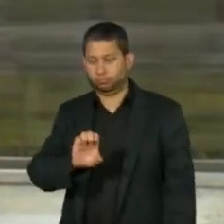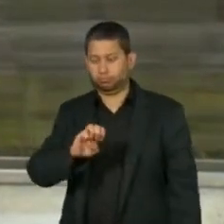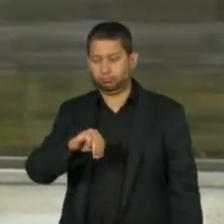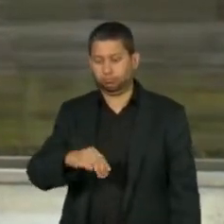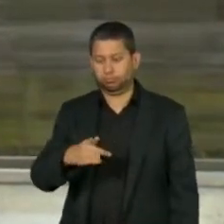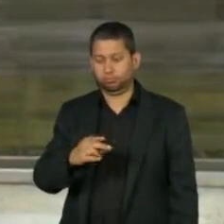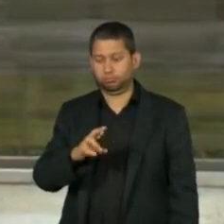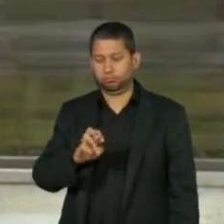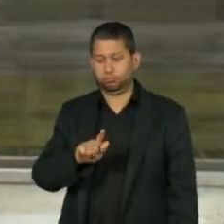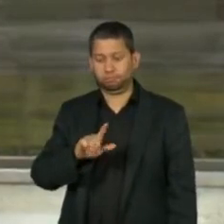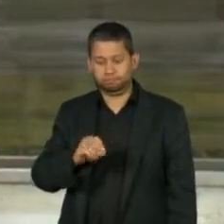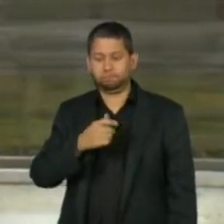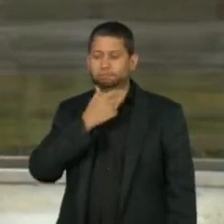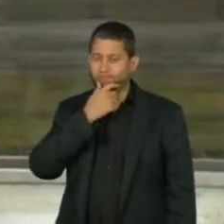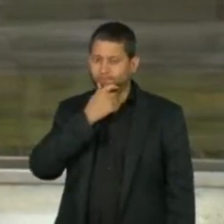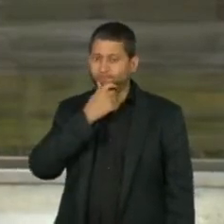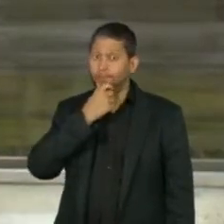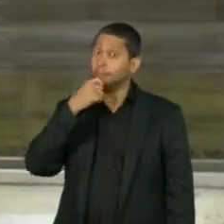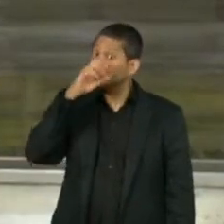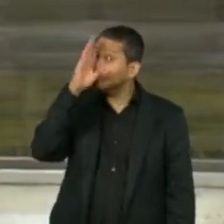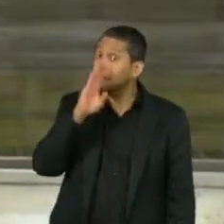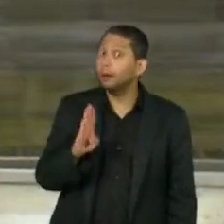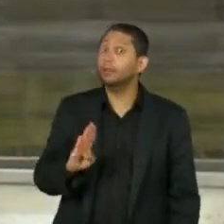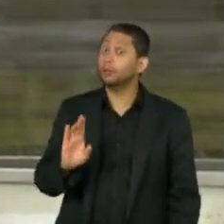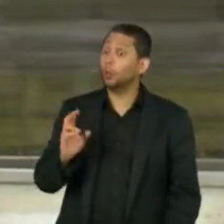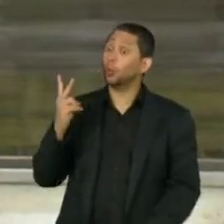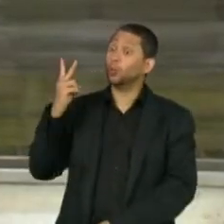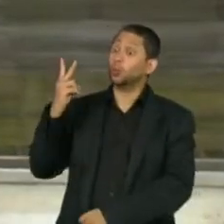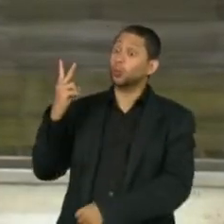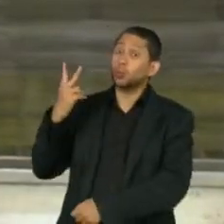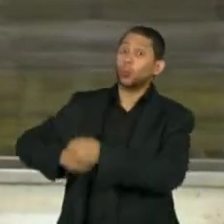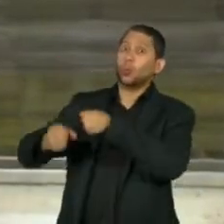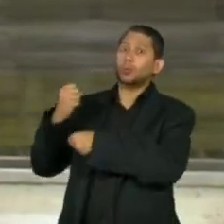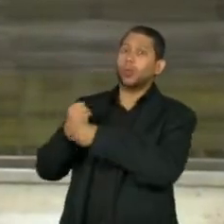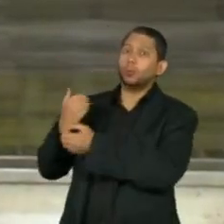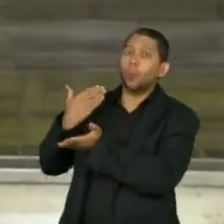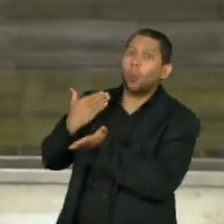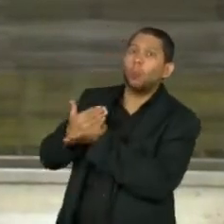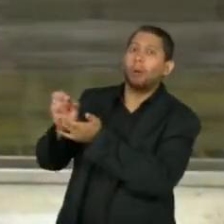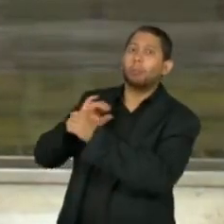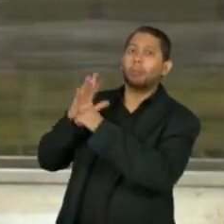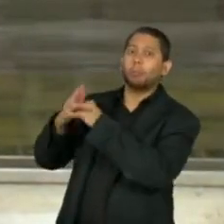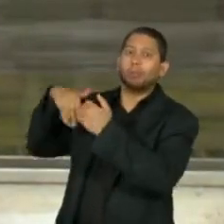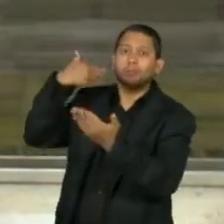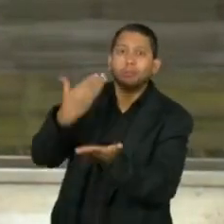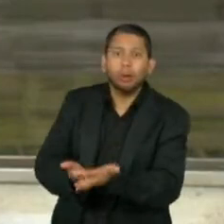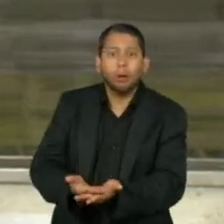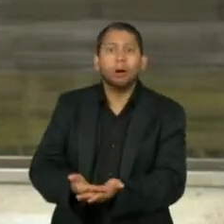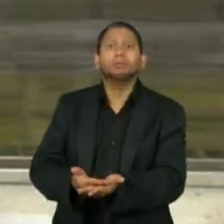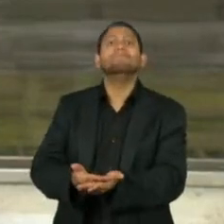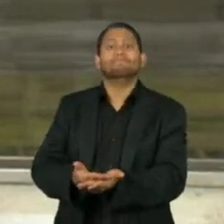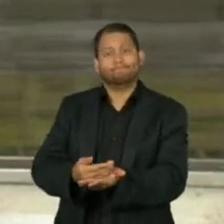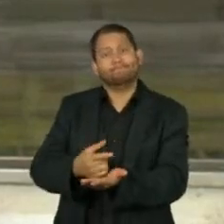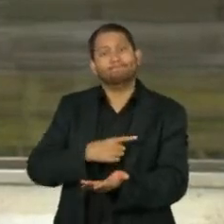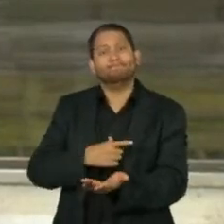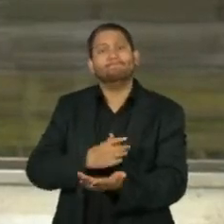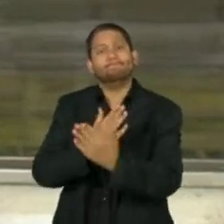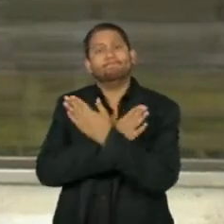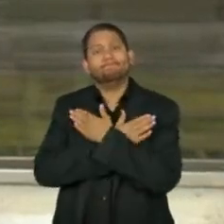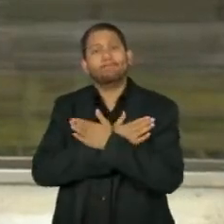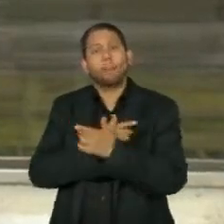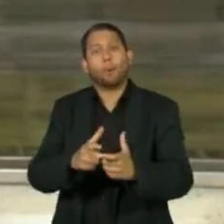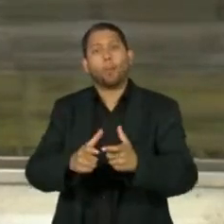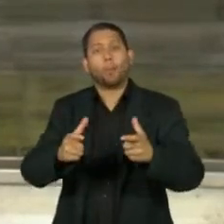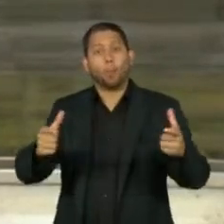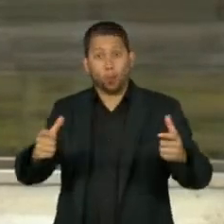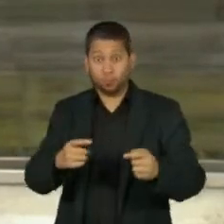expressivas nesses 3 anos e especialmente nos 2 anos de pandemia. As contratações formais aqui no Estado de